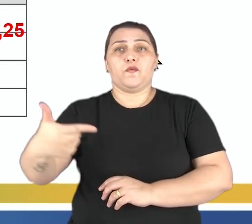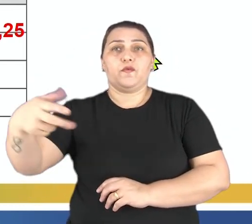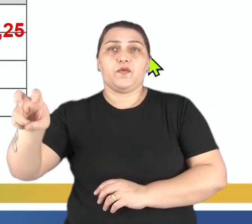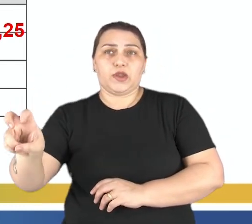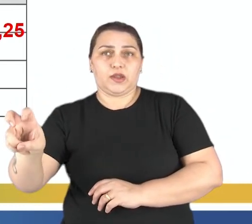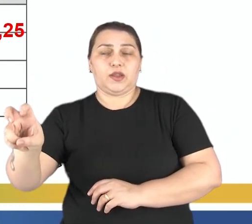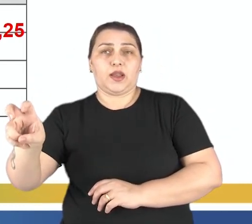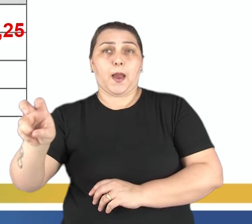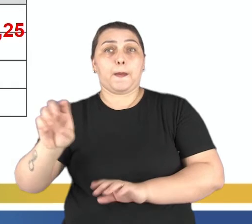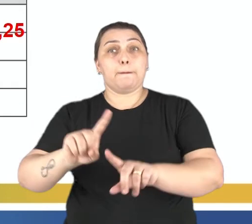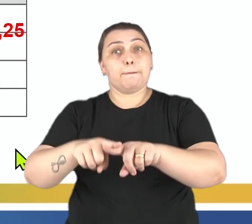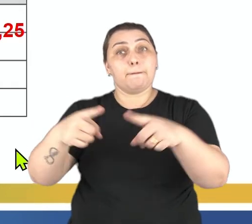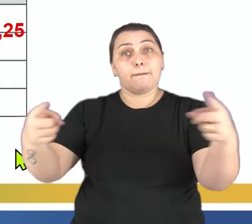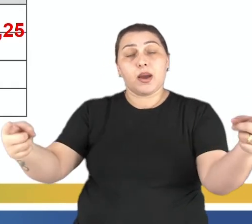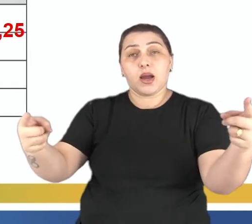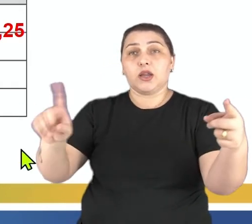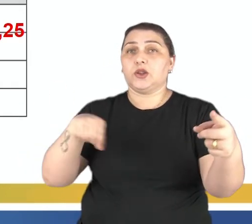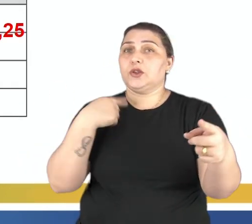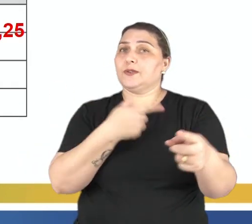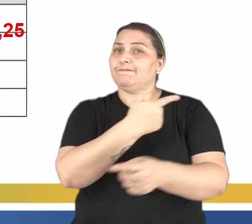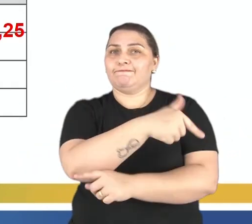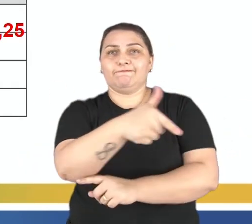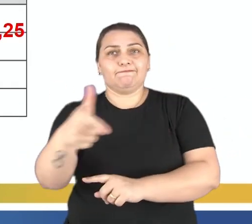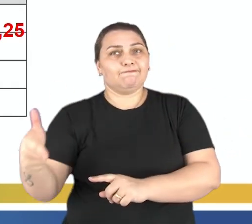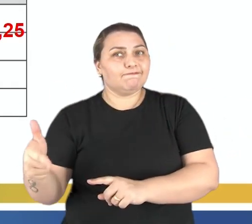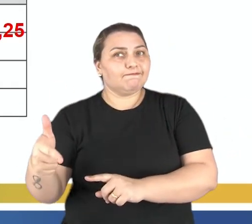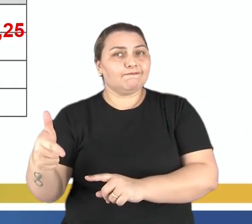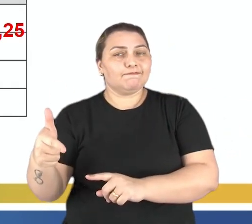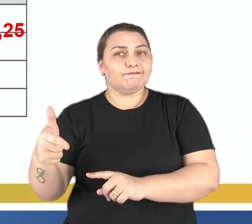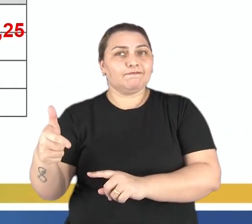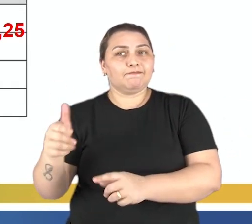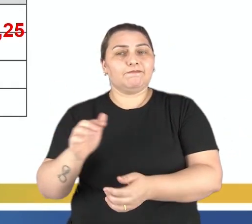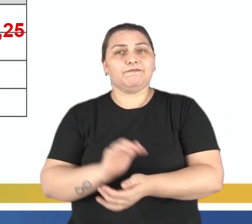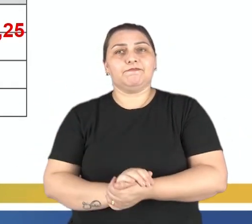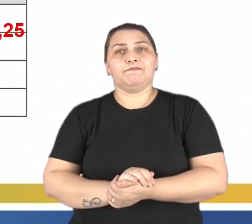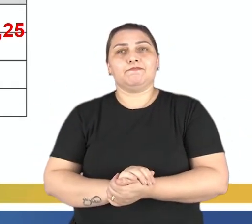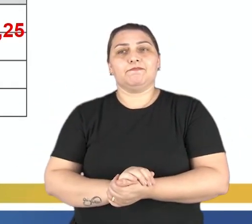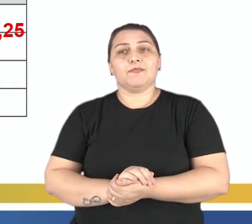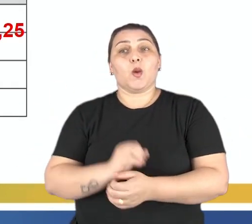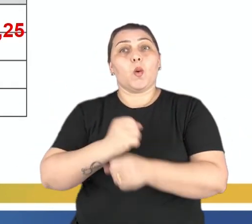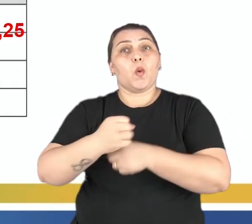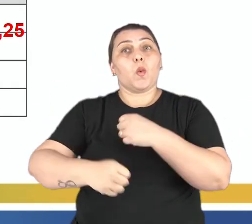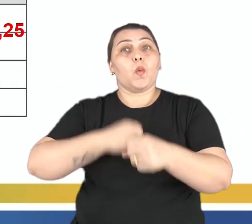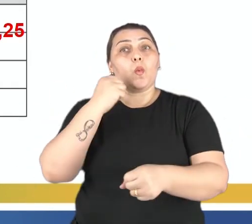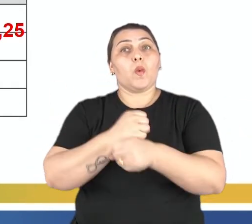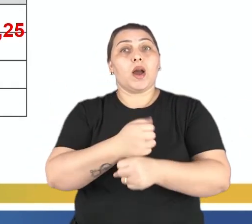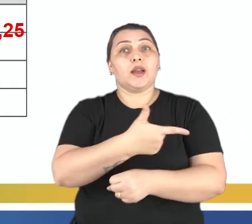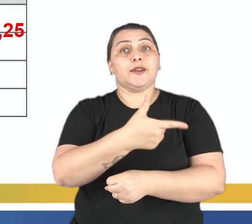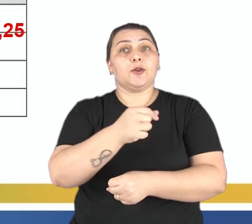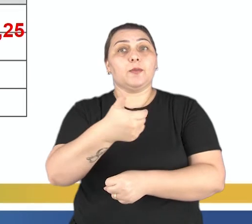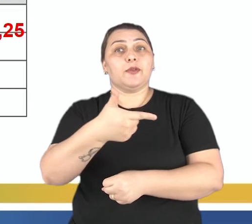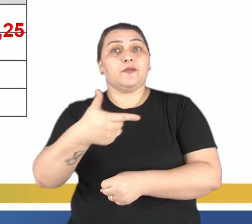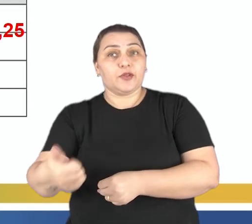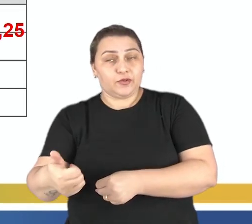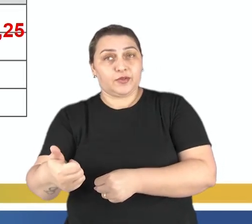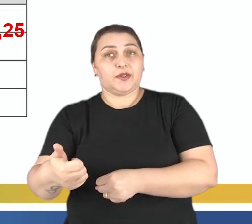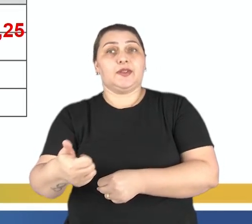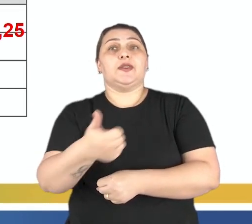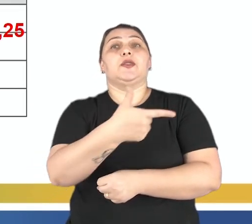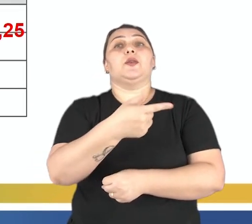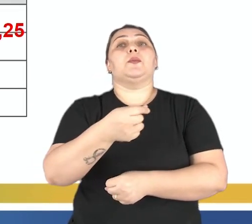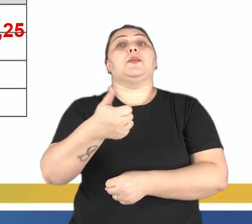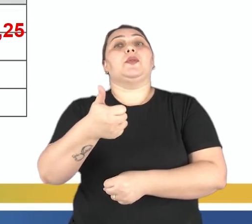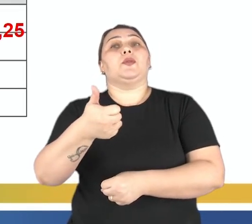1,25. Porém, nós não temos aí o ano de 2021. E aí, de 2012